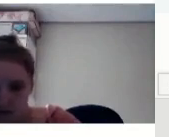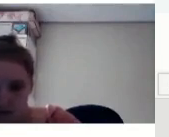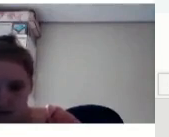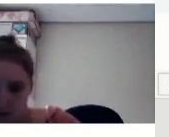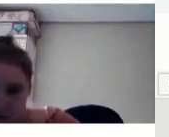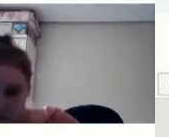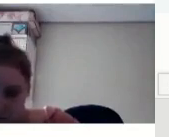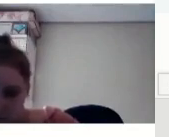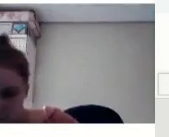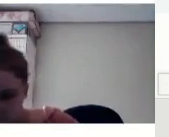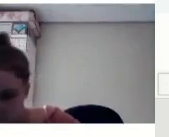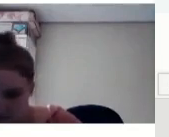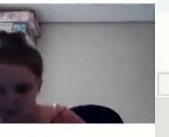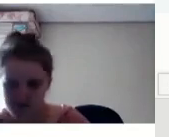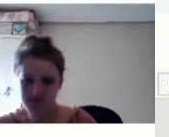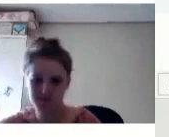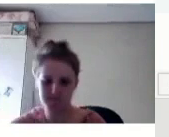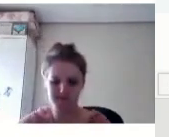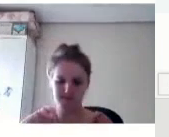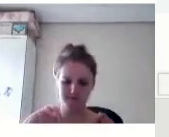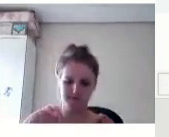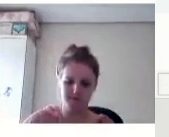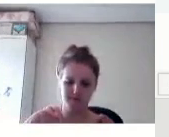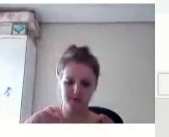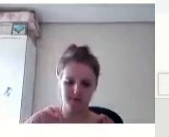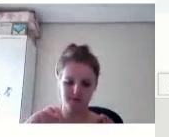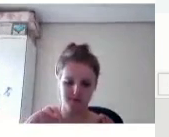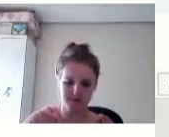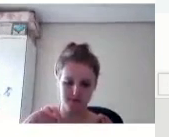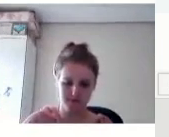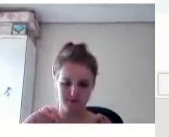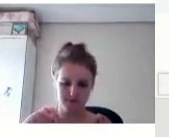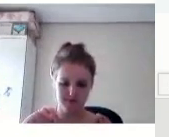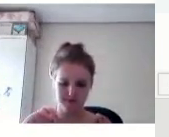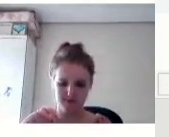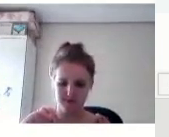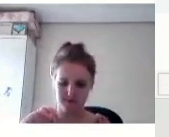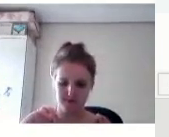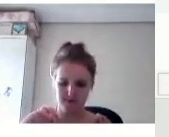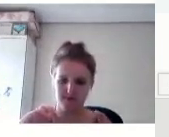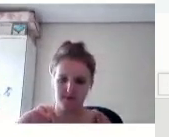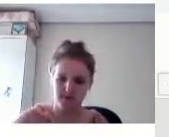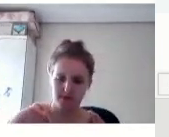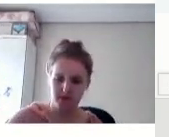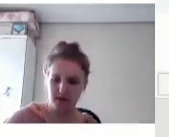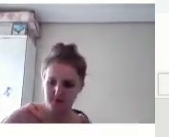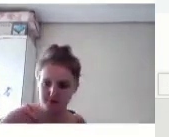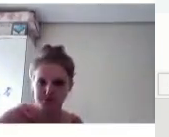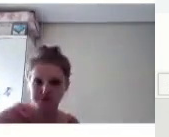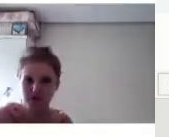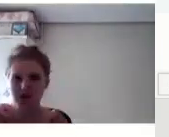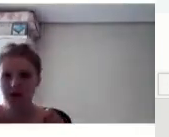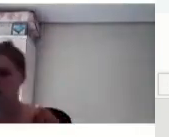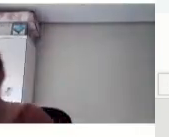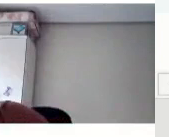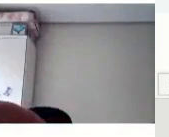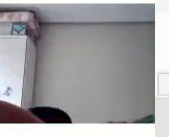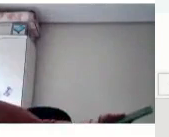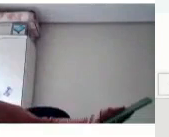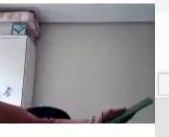variação de L em termos da integração de volume desta quantidade, né? Π ponto del φ mais